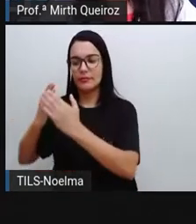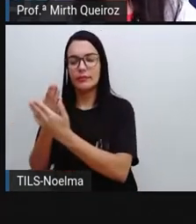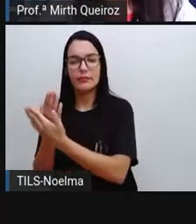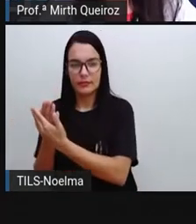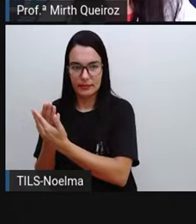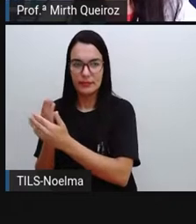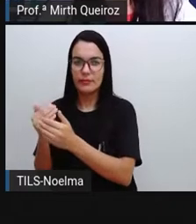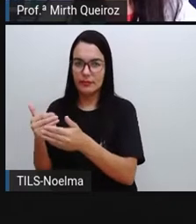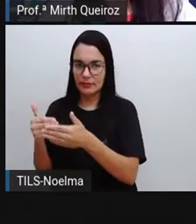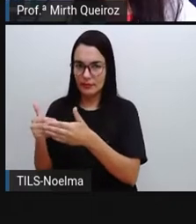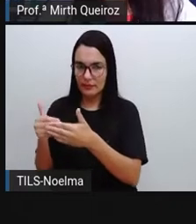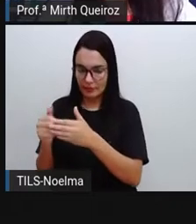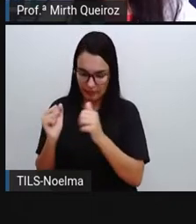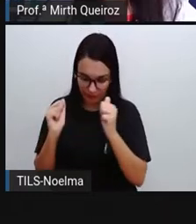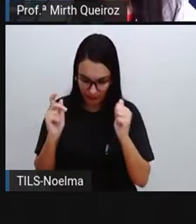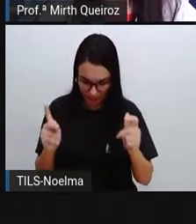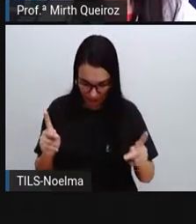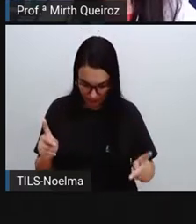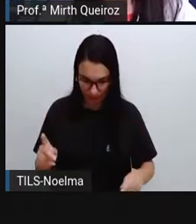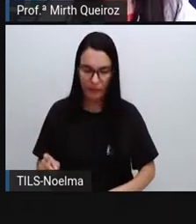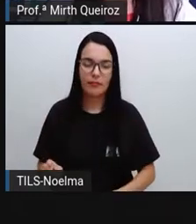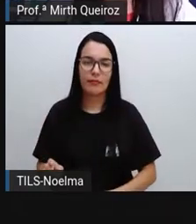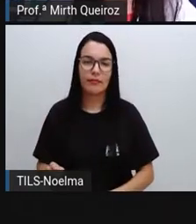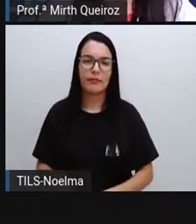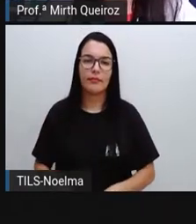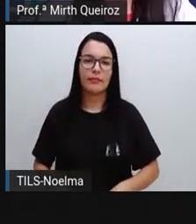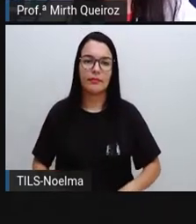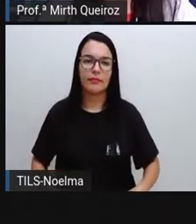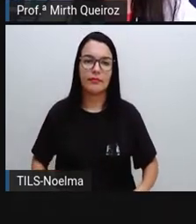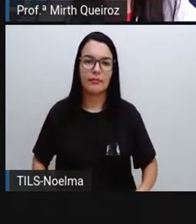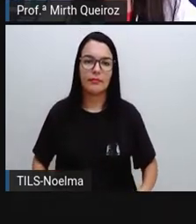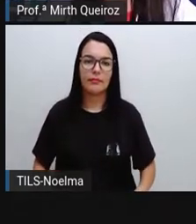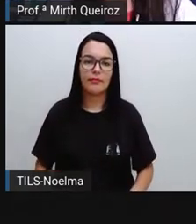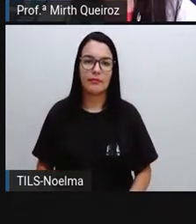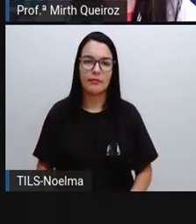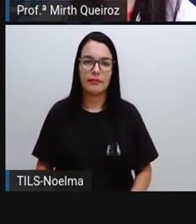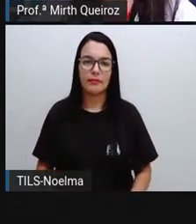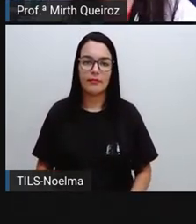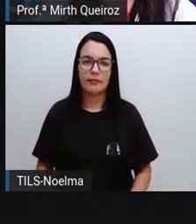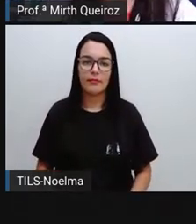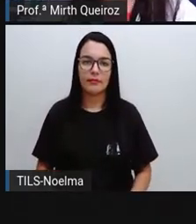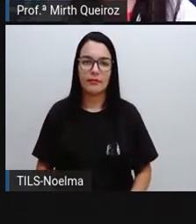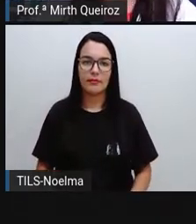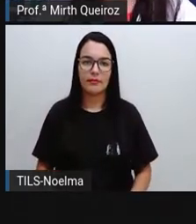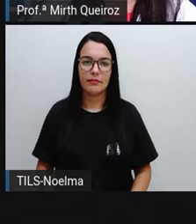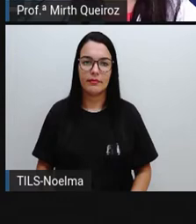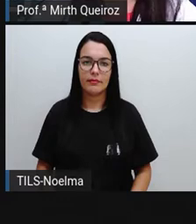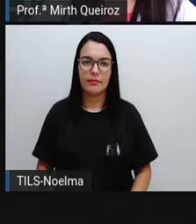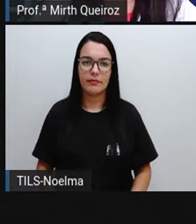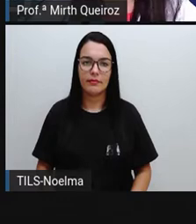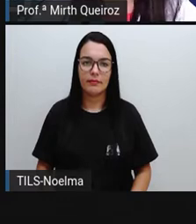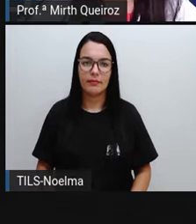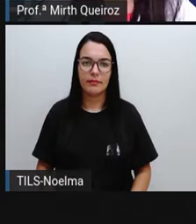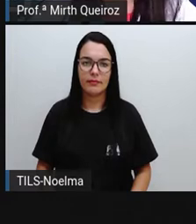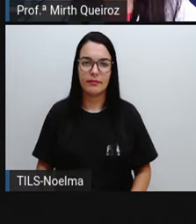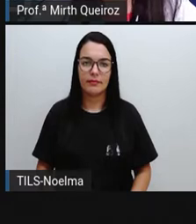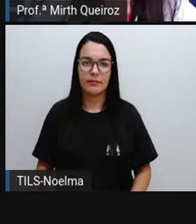mais juntinhos, né, no momento presencial também. Mas vamos